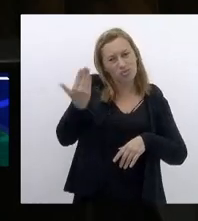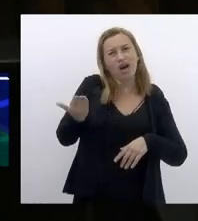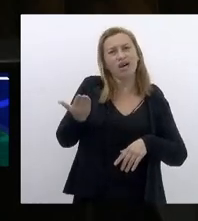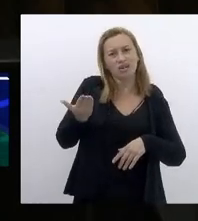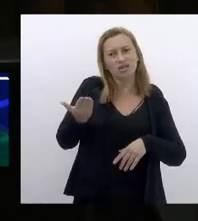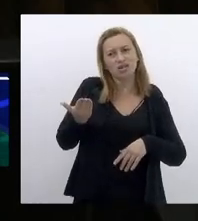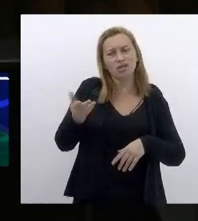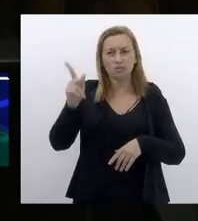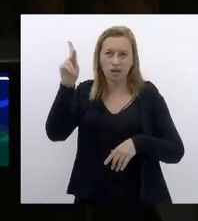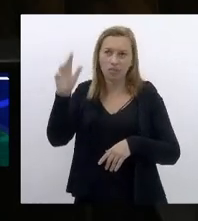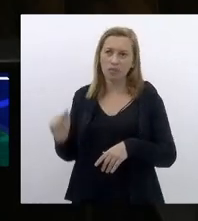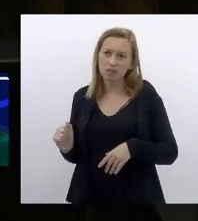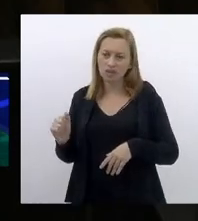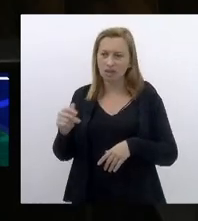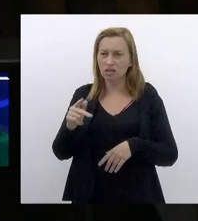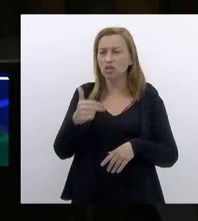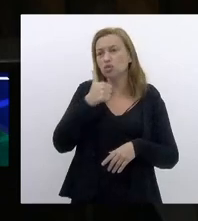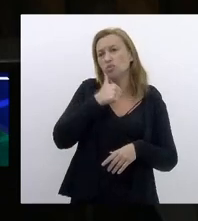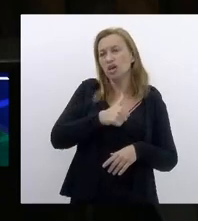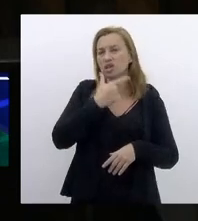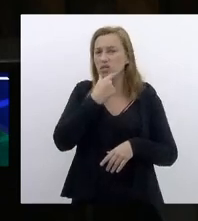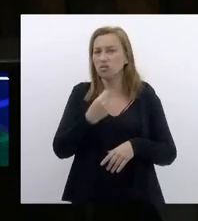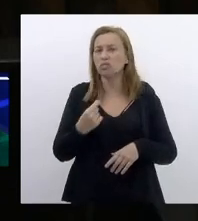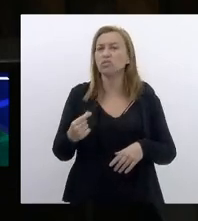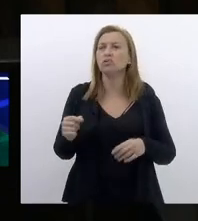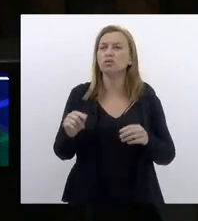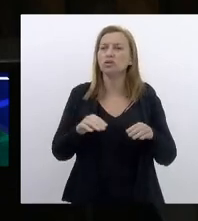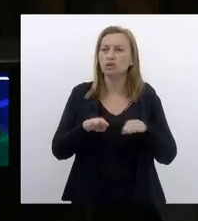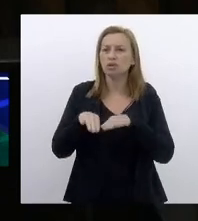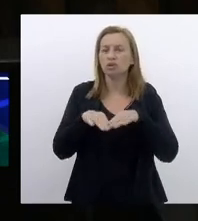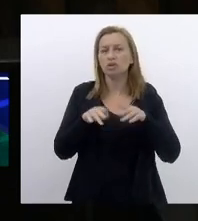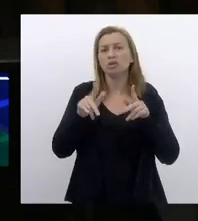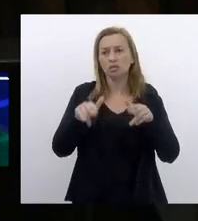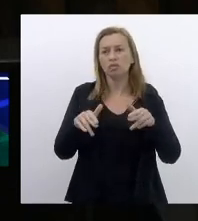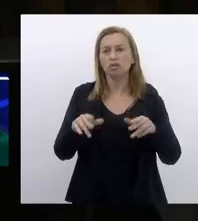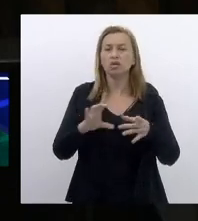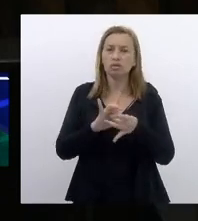de aposentadoria de homem e mulher nos mesmos moldes que o da União.